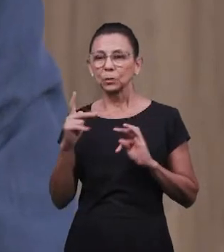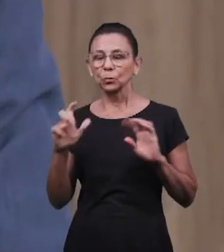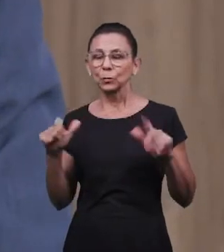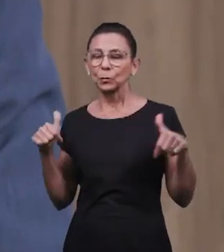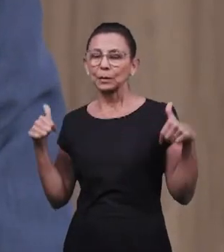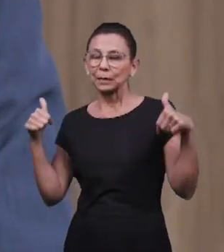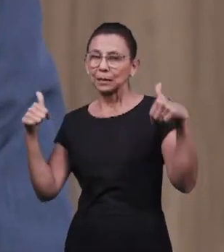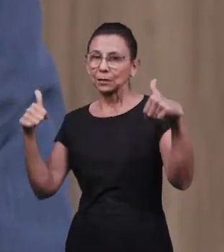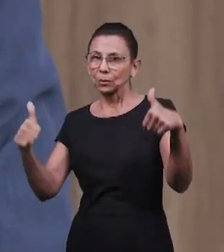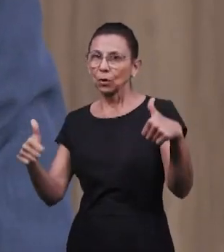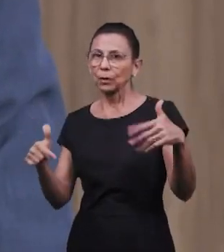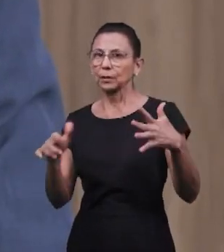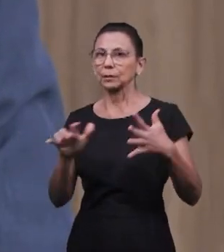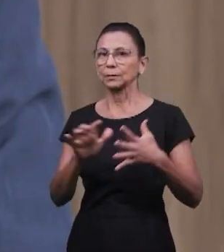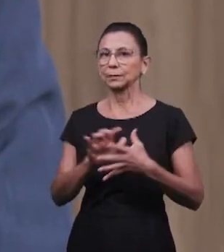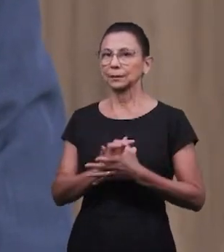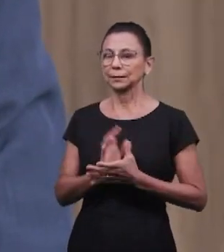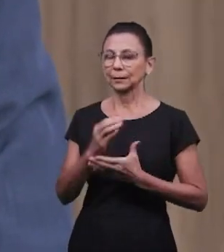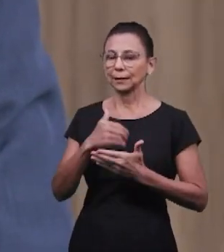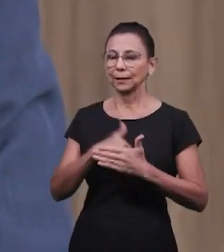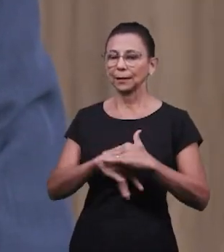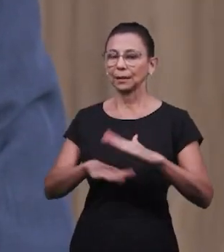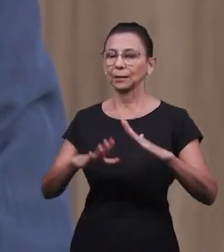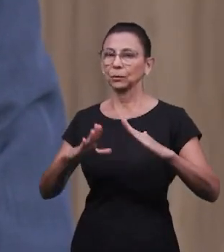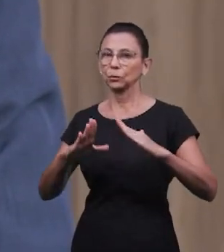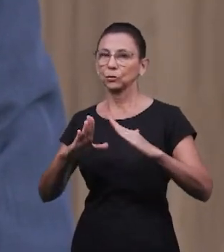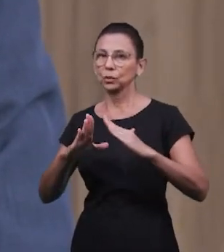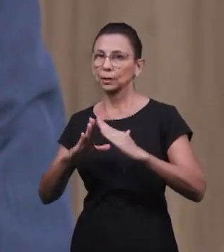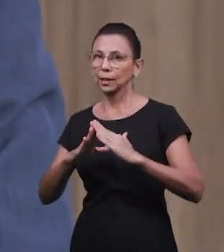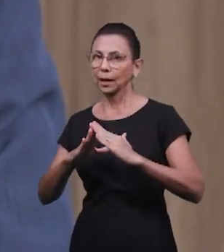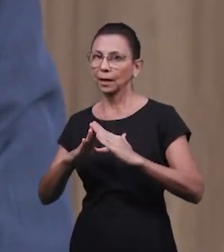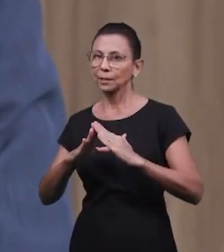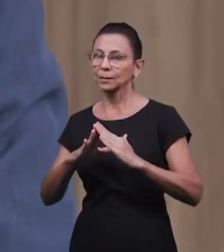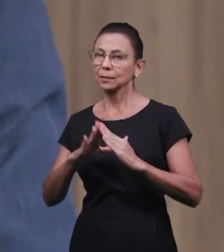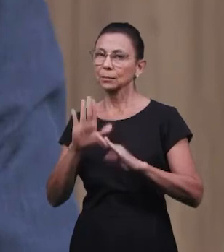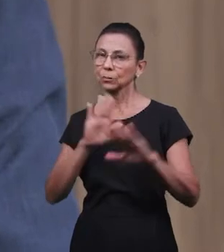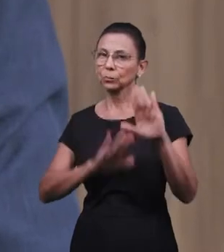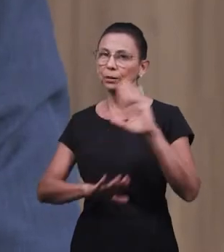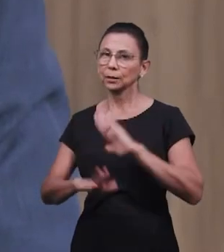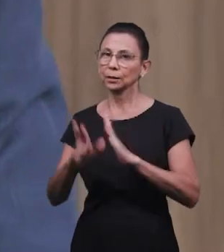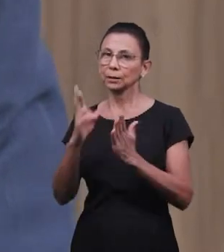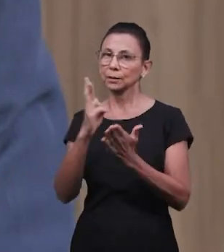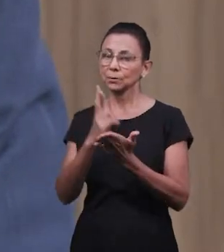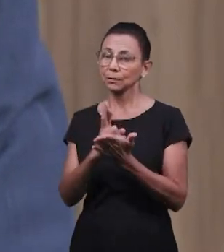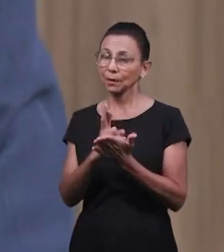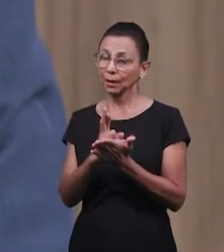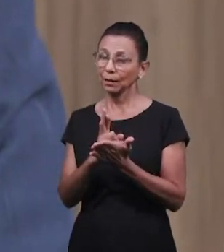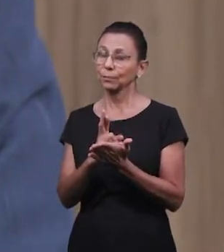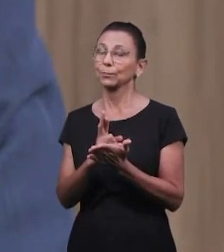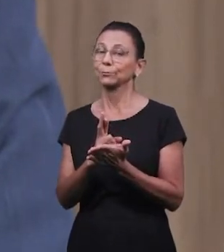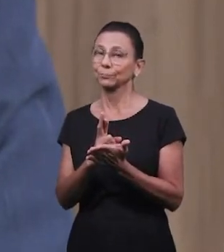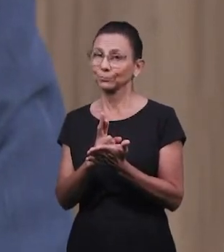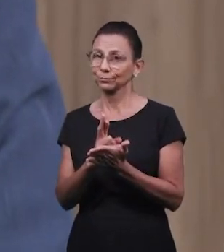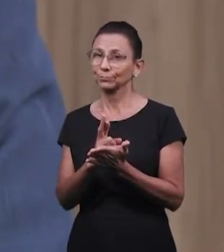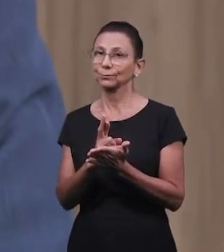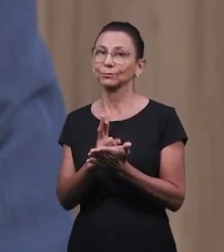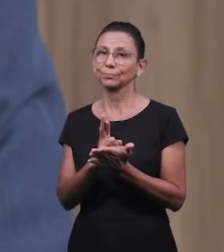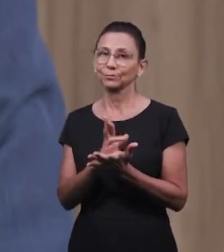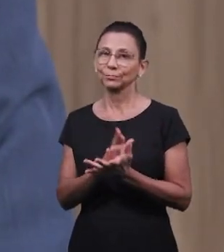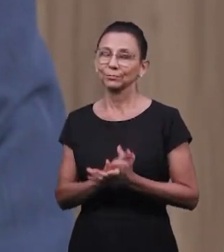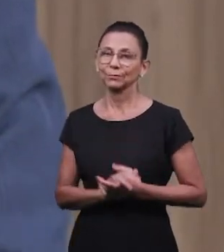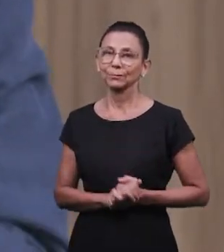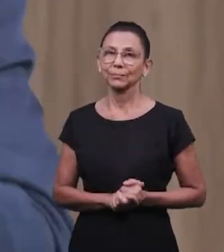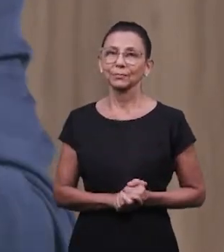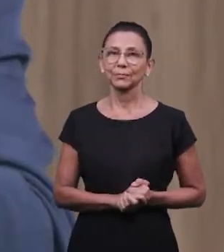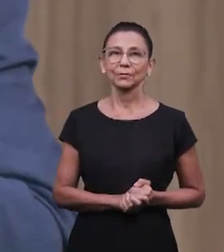marido, isso parece que não vai dar muito resultado, dá muito resultado. Você sempre lembrar, a mãe falar para o